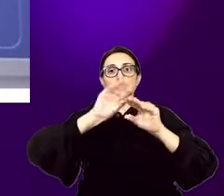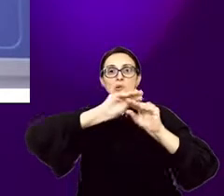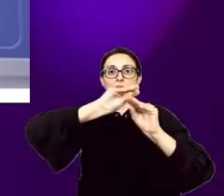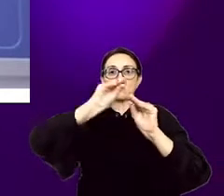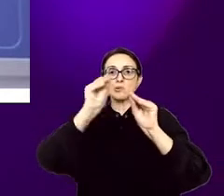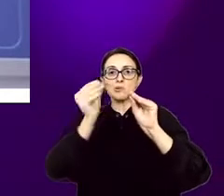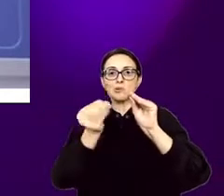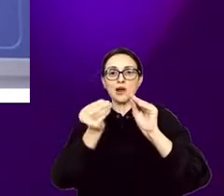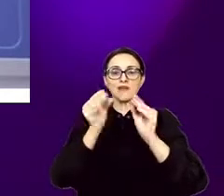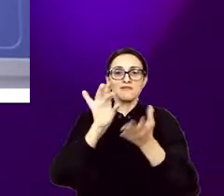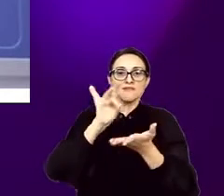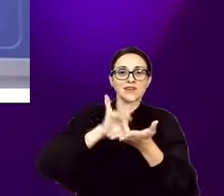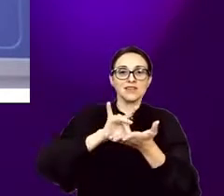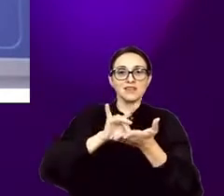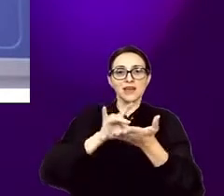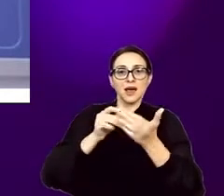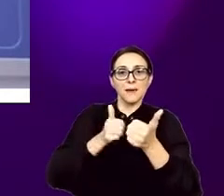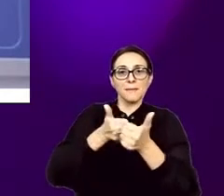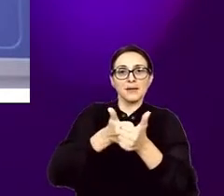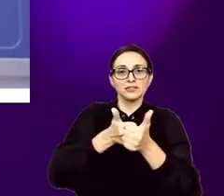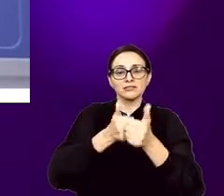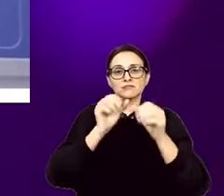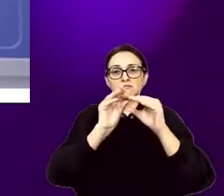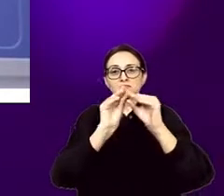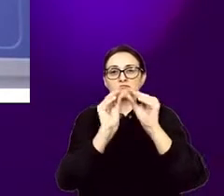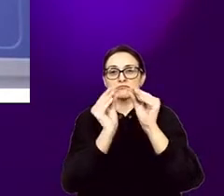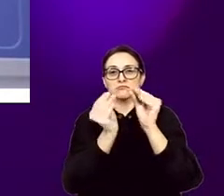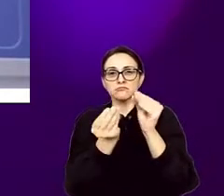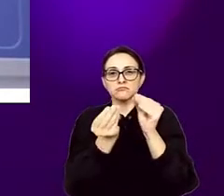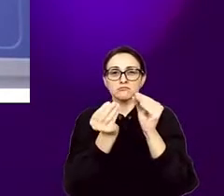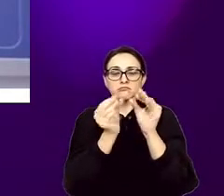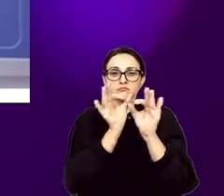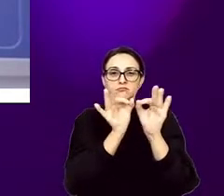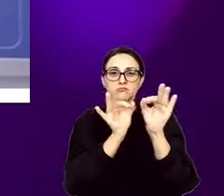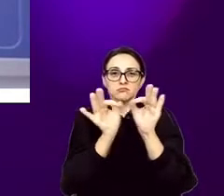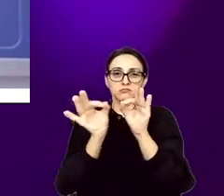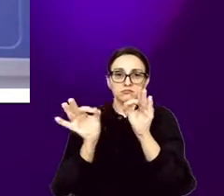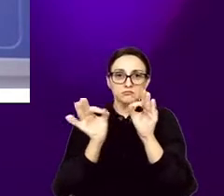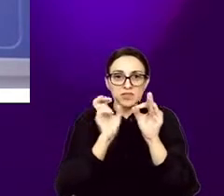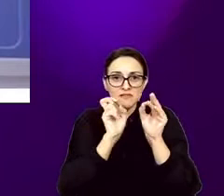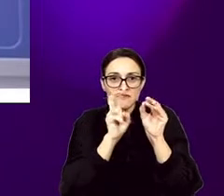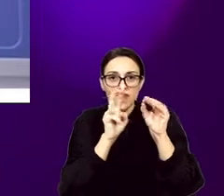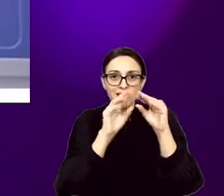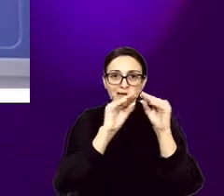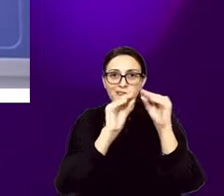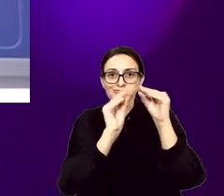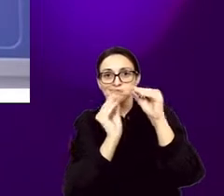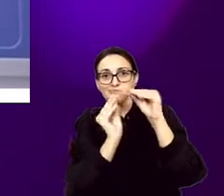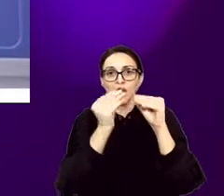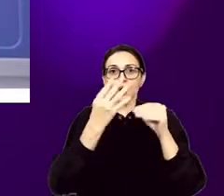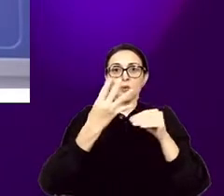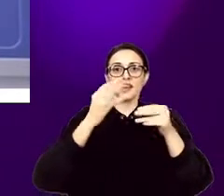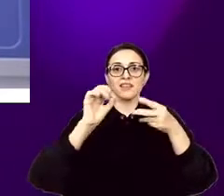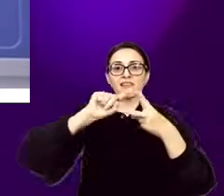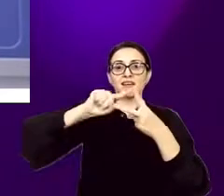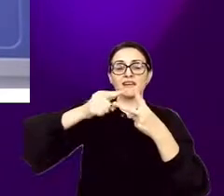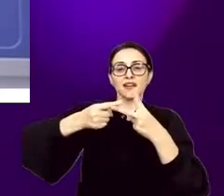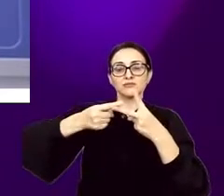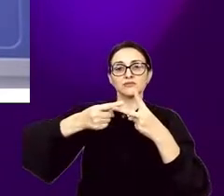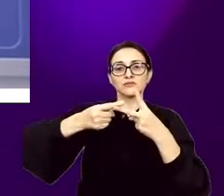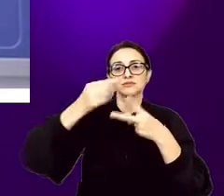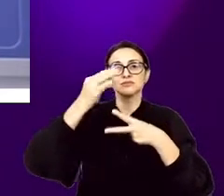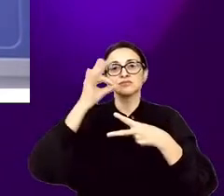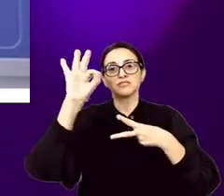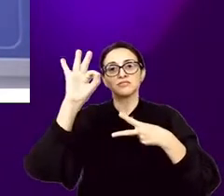no fundo verdadeiro, trazendo ele próximo à lágrima, para poder ver a inclinação. Ele está com 40 graus de inclinação,